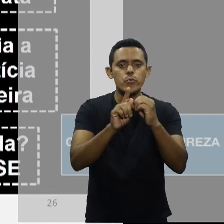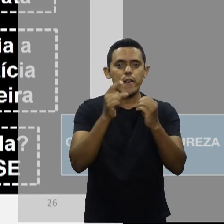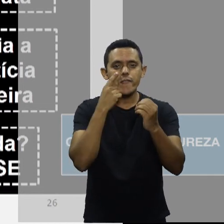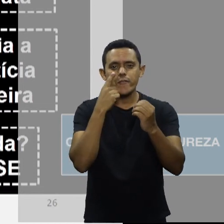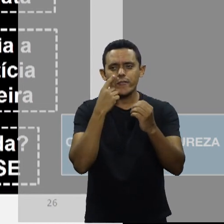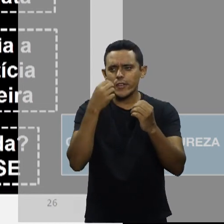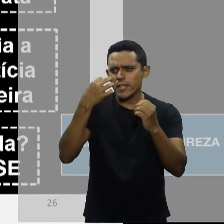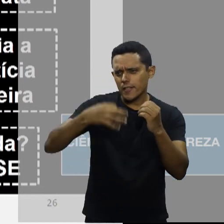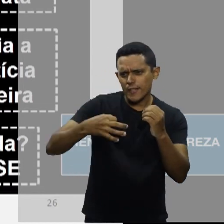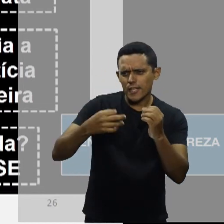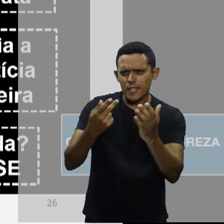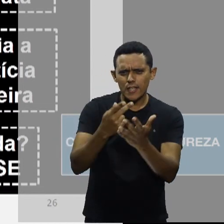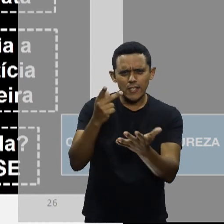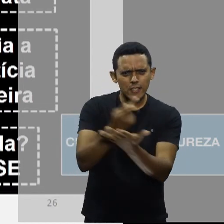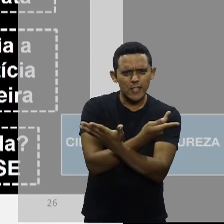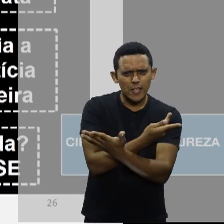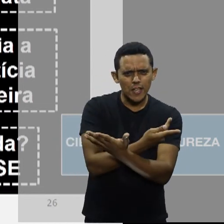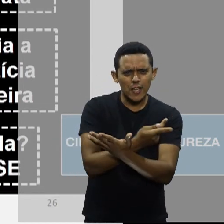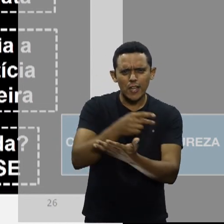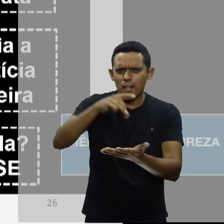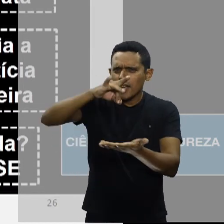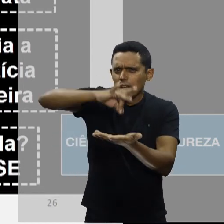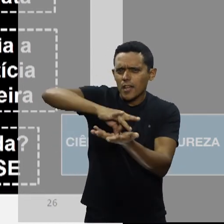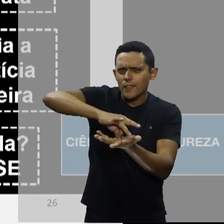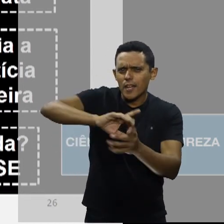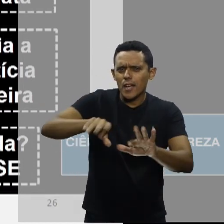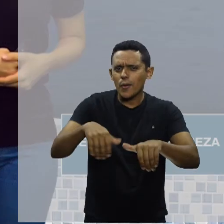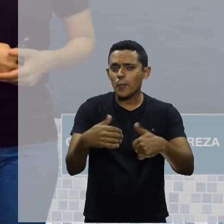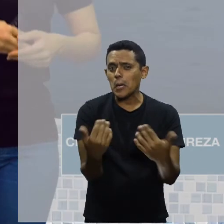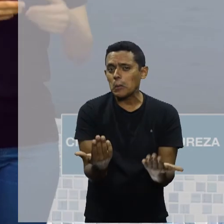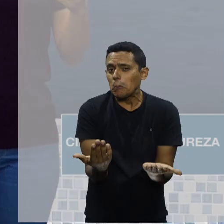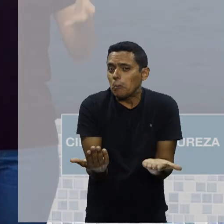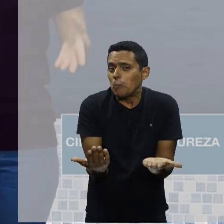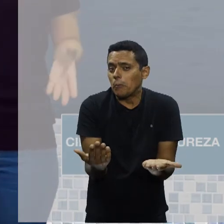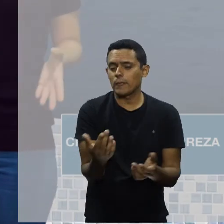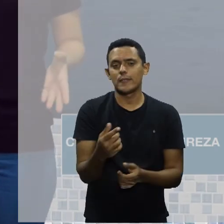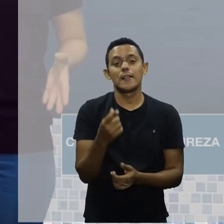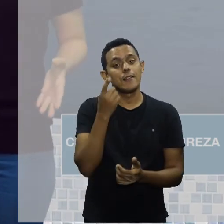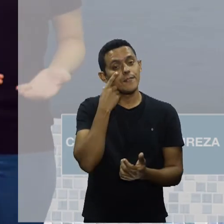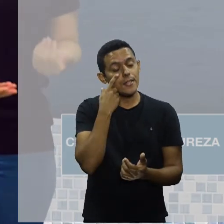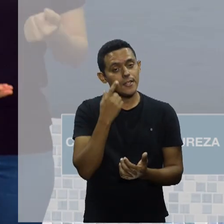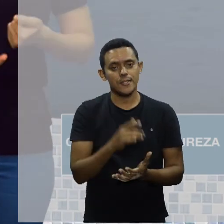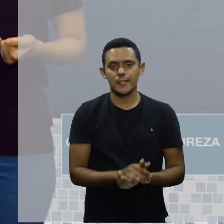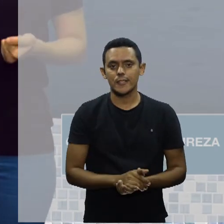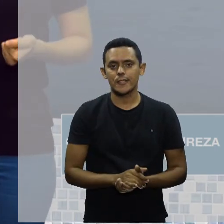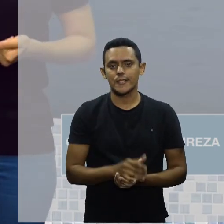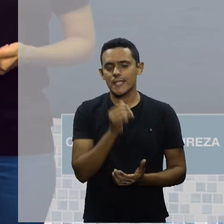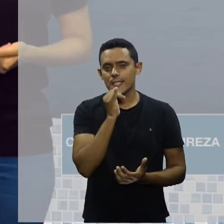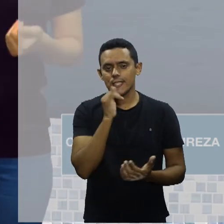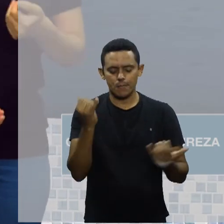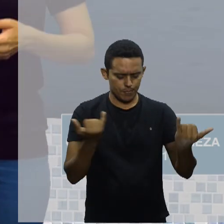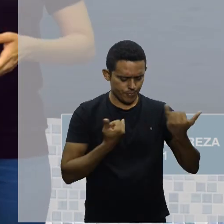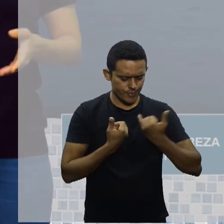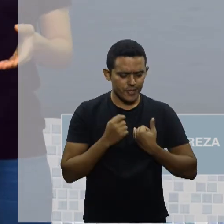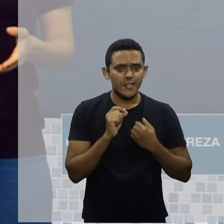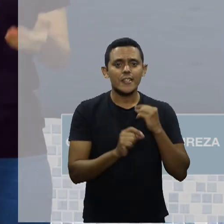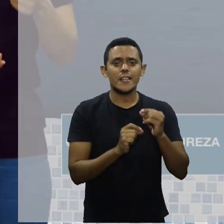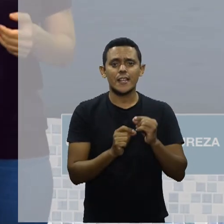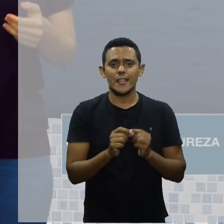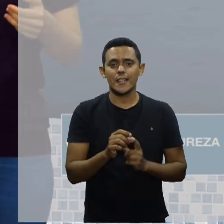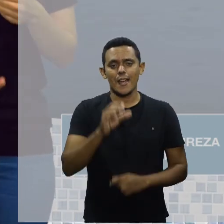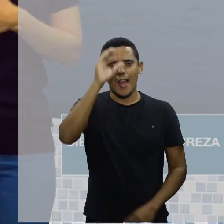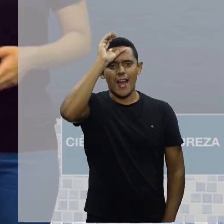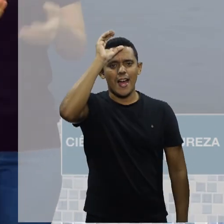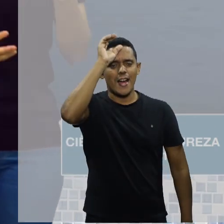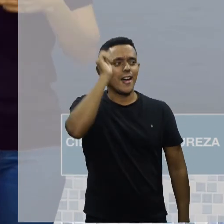busque dessa forma você tá buscando a fonte original da notícia quem foi que publicou isso cheque o histórico ah foi a minha tia que mandou